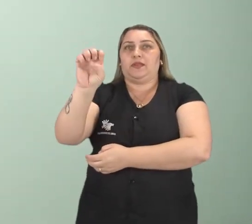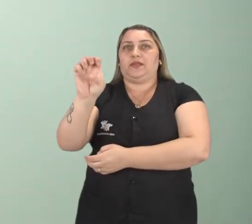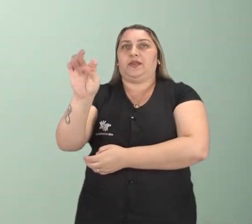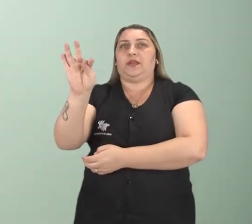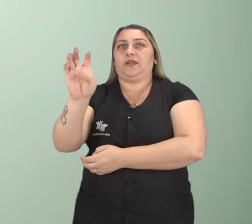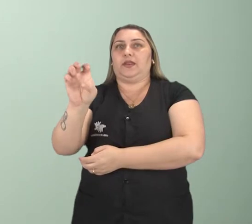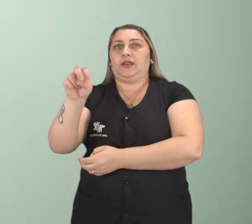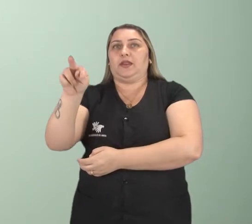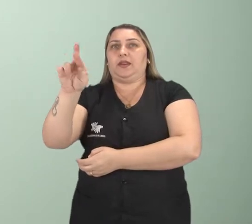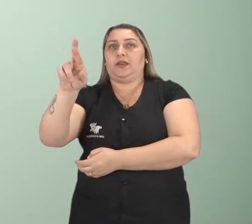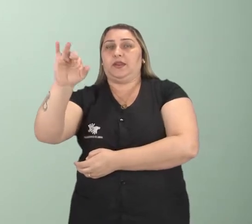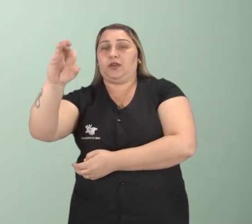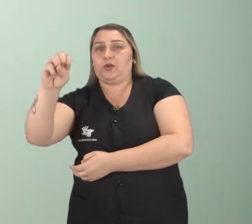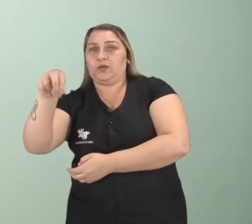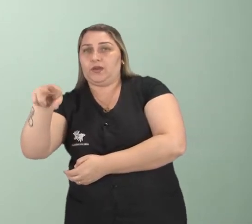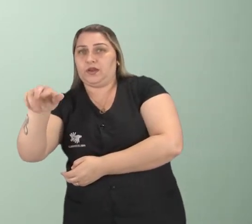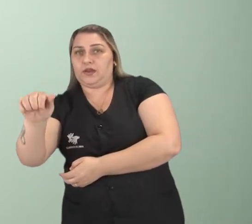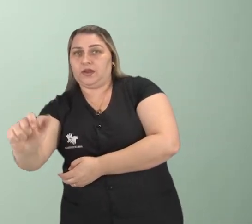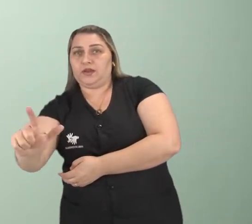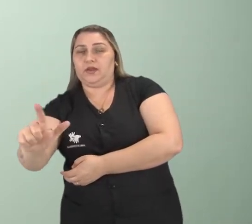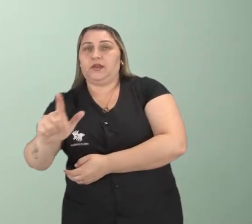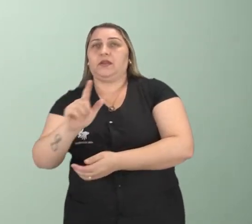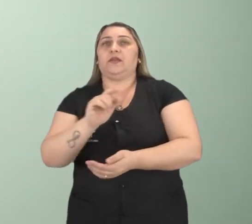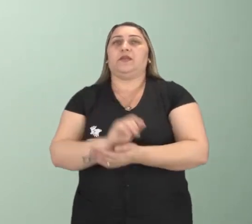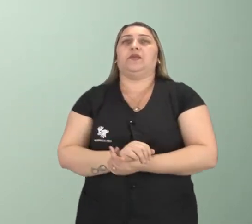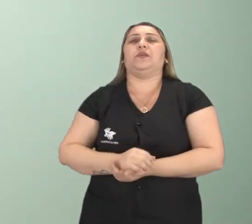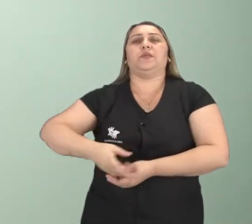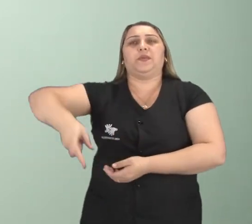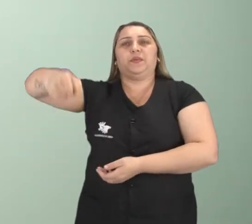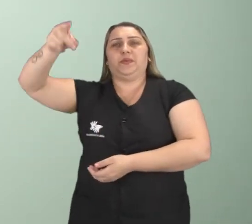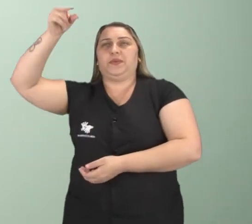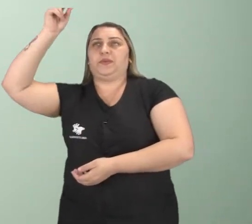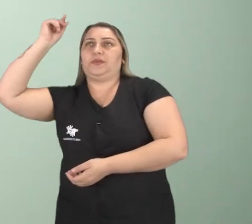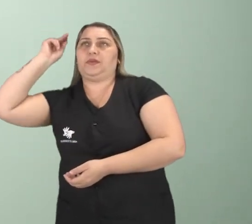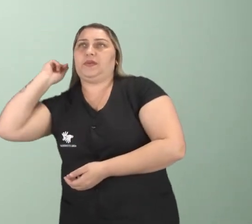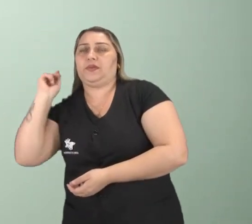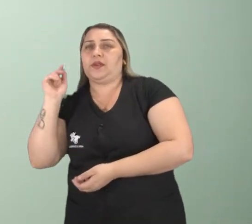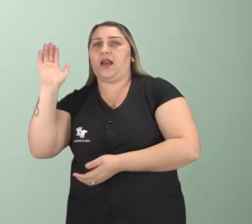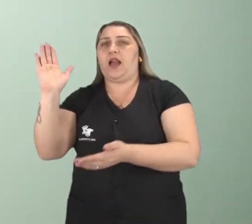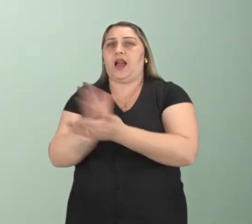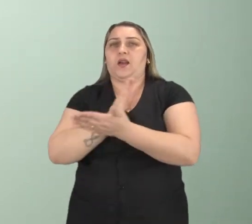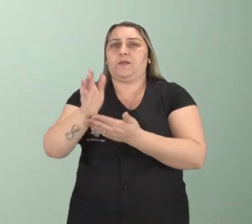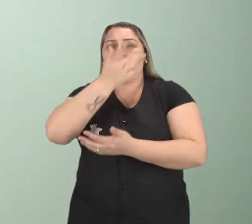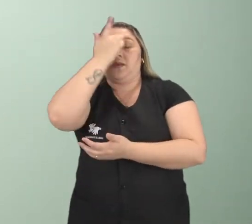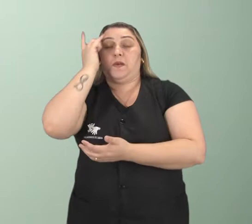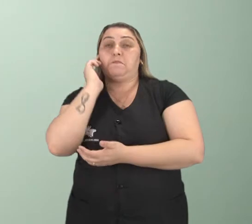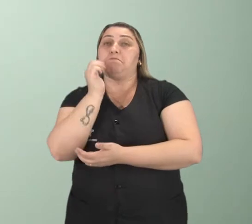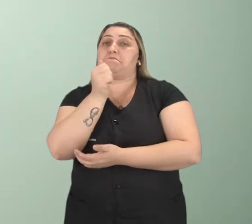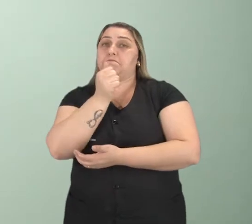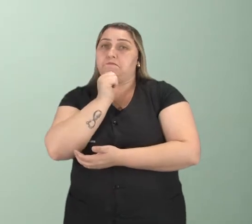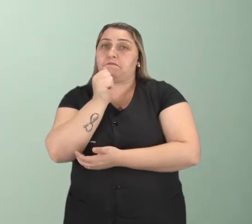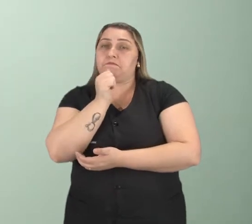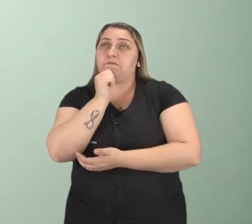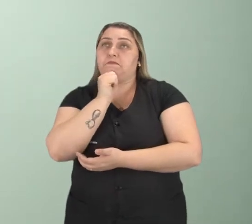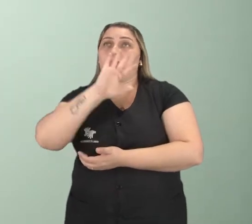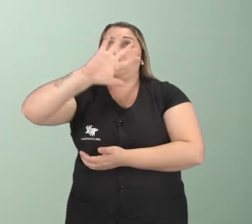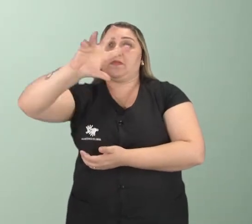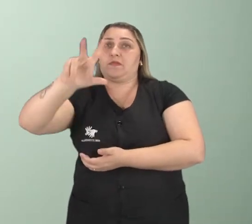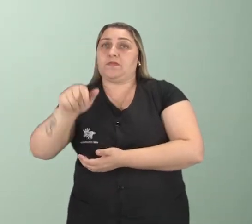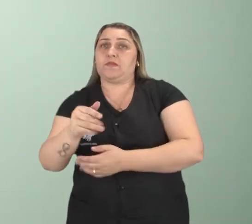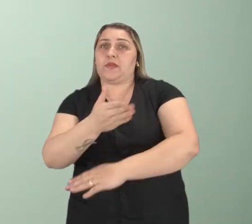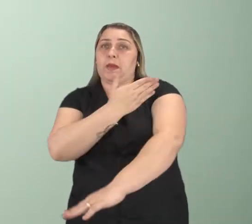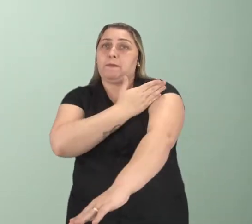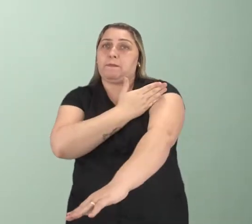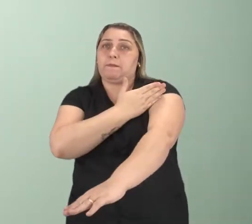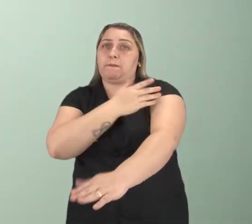setentrional, né? Eles, por muito tempos e algumas pessoas ainda consideram como África